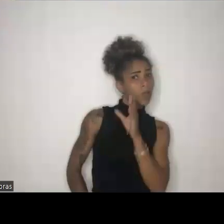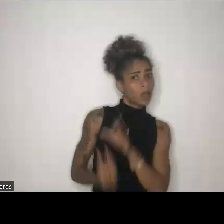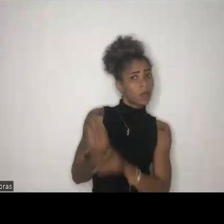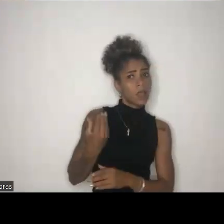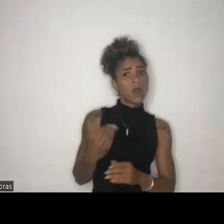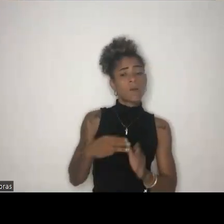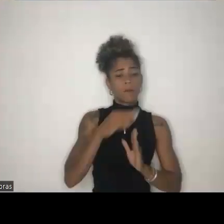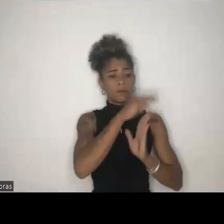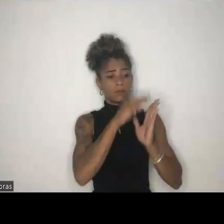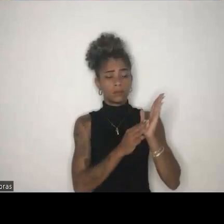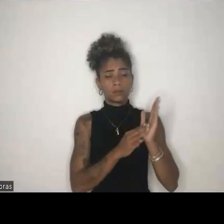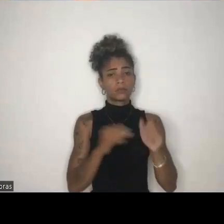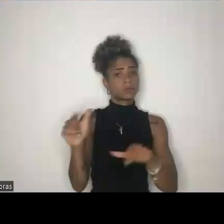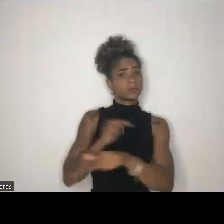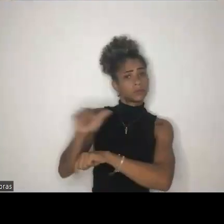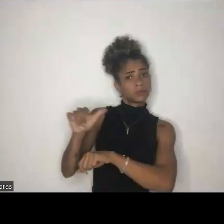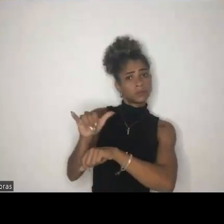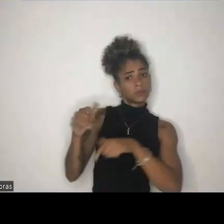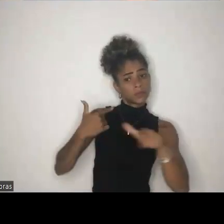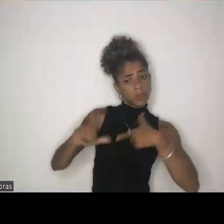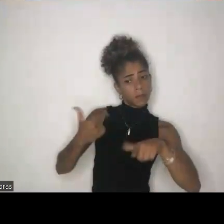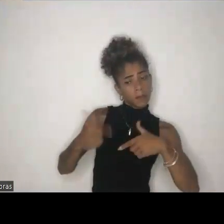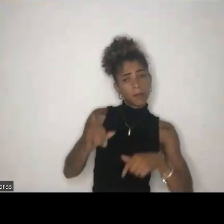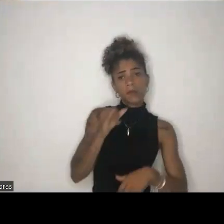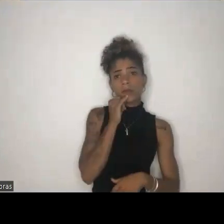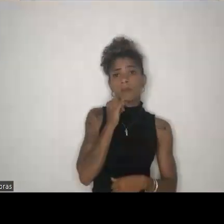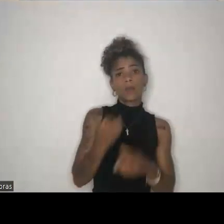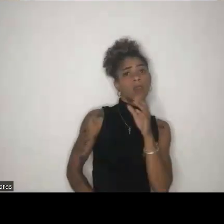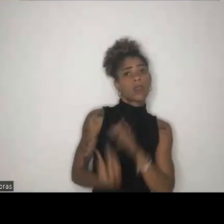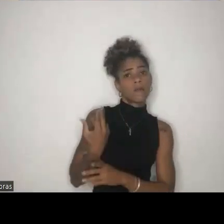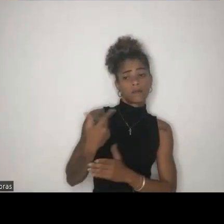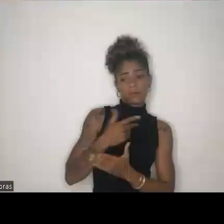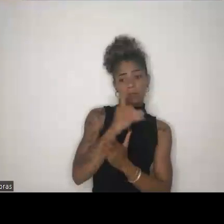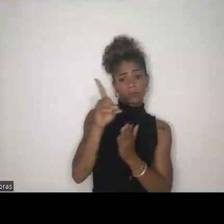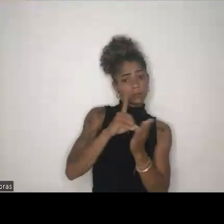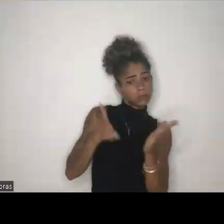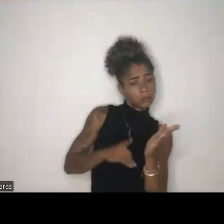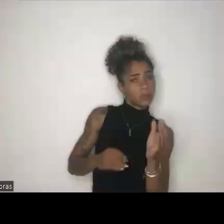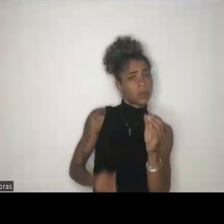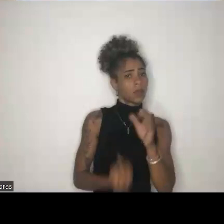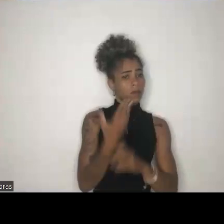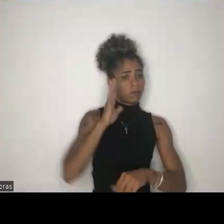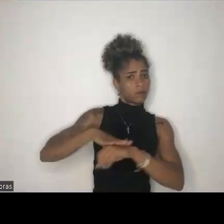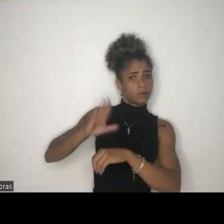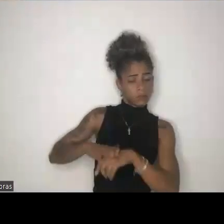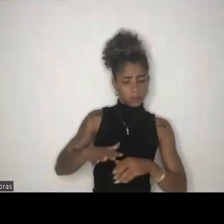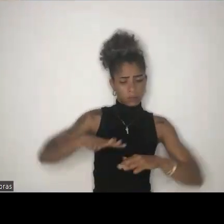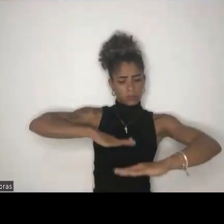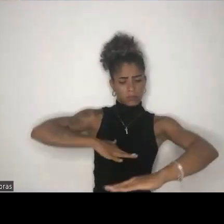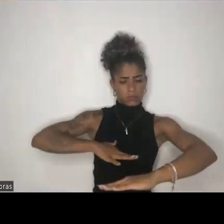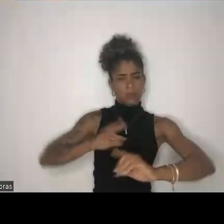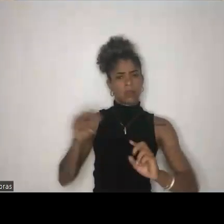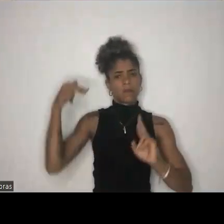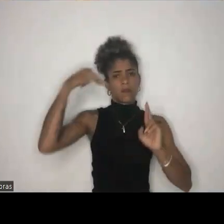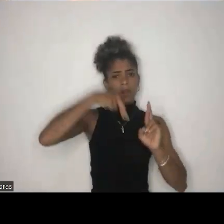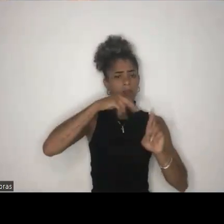de trabalho que desenhava o programa de necessidades que desenhava o conceito layout as referências físicas e históricas